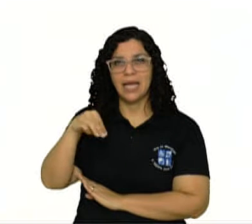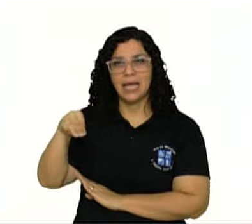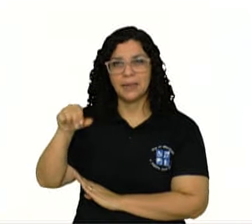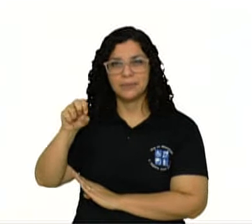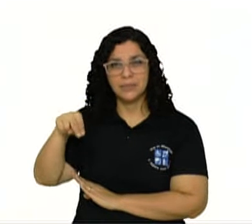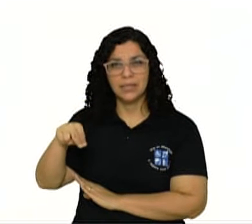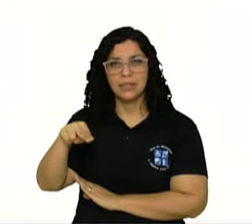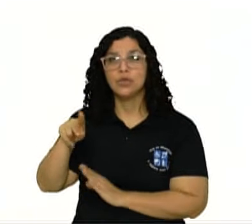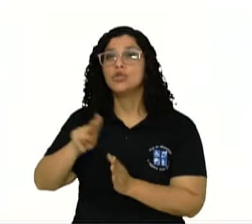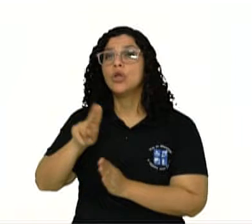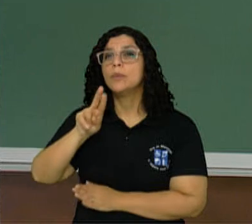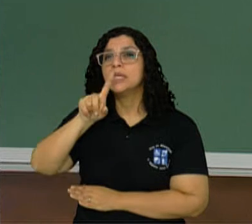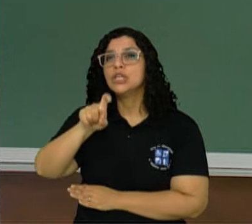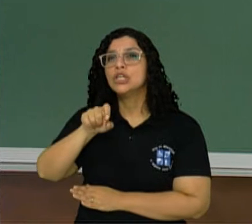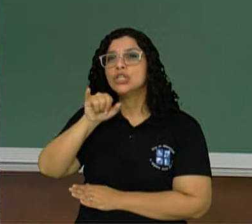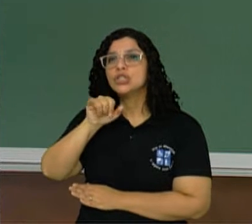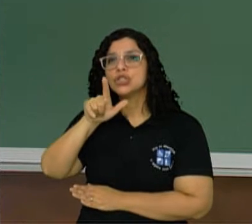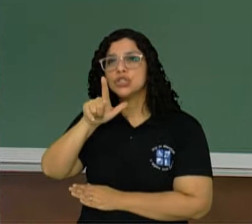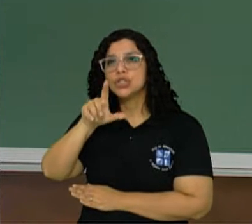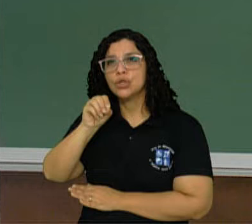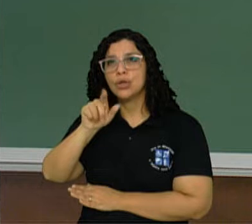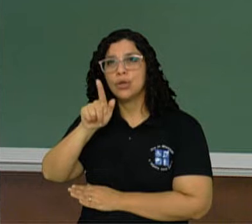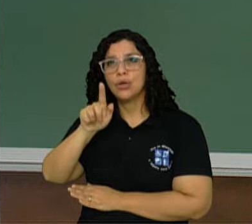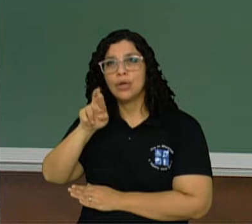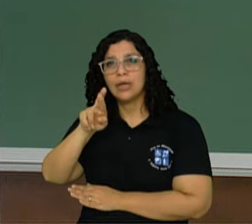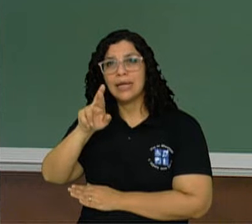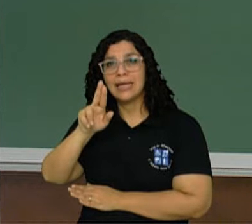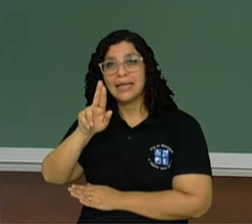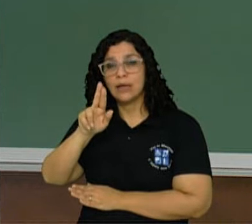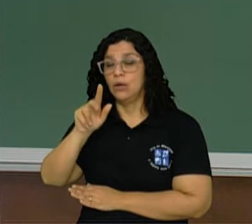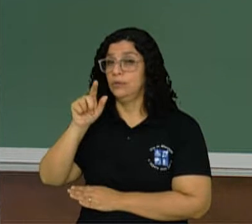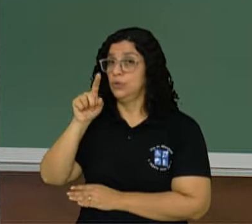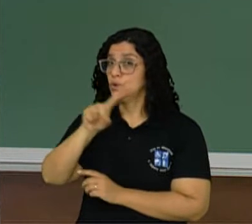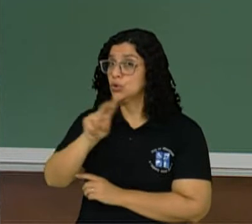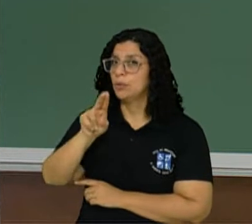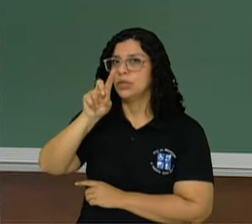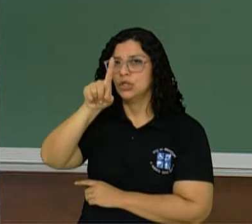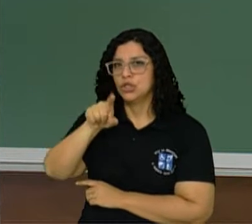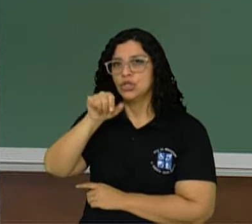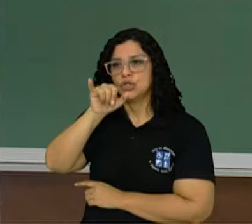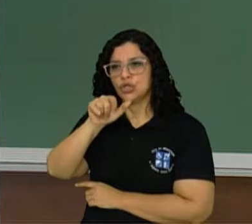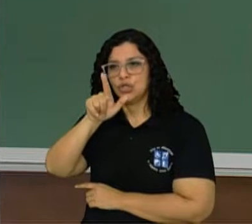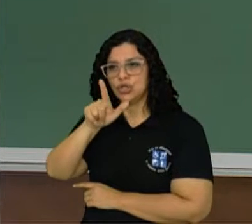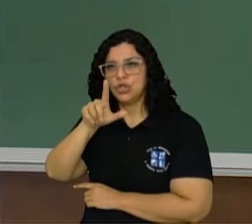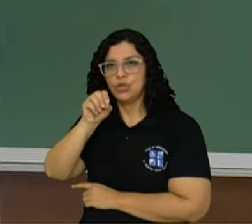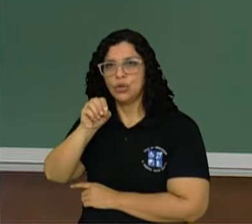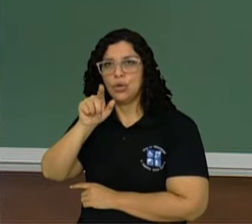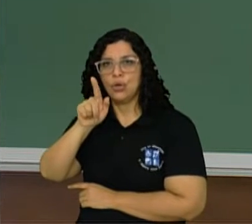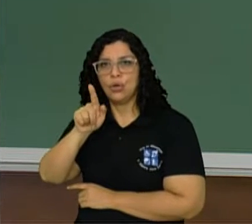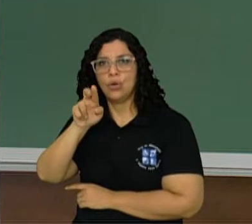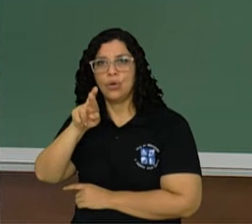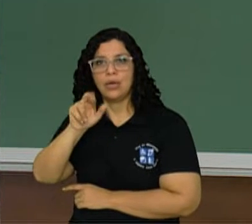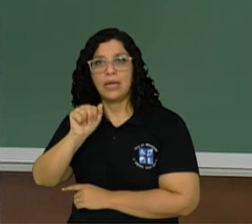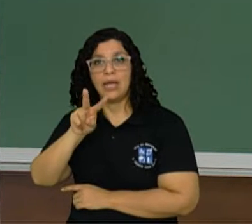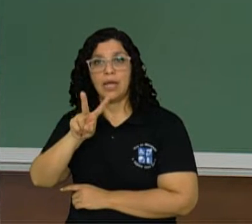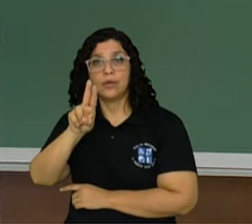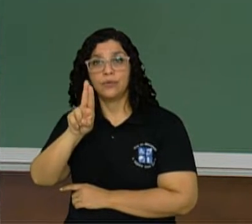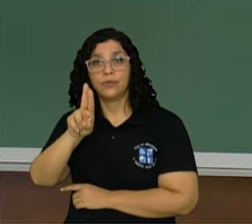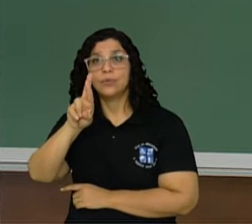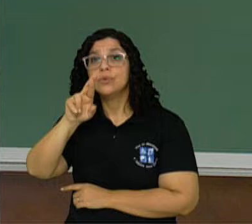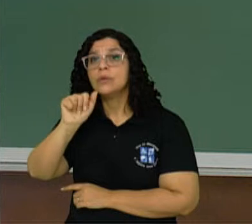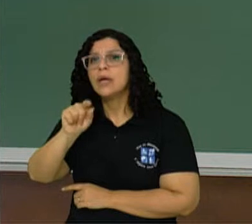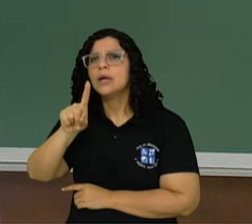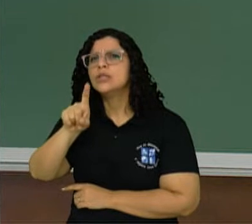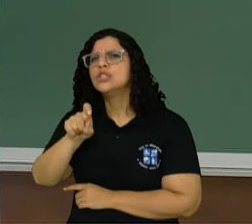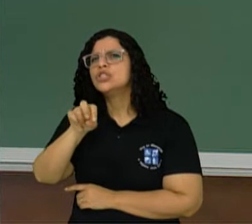uma xilogravura. Isso é muito importante, xilogravura. Isso tem um porquê de ter esse nome antes,